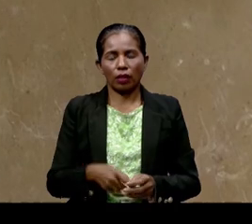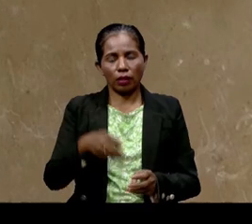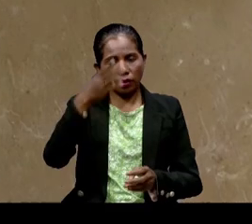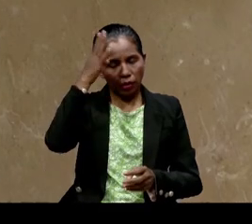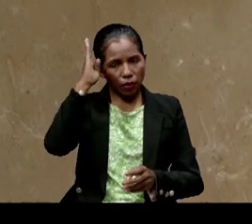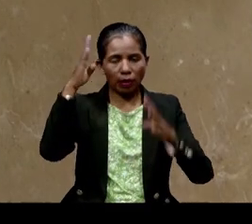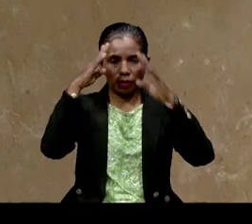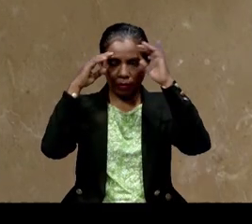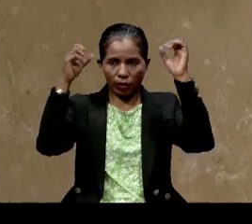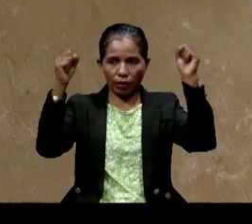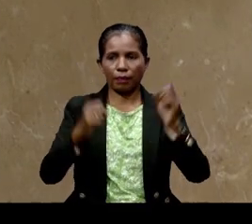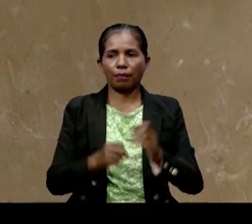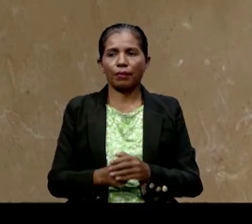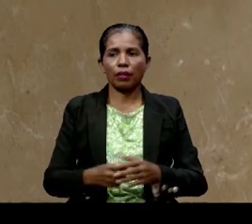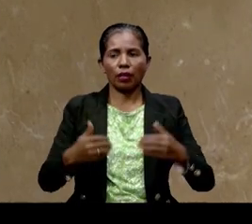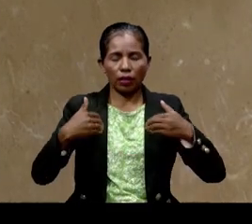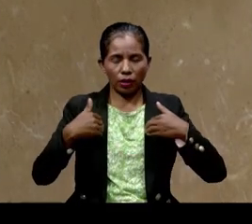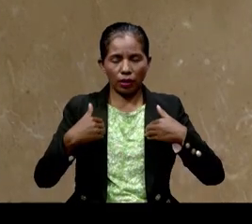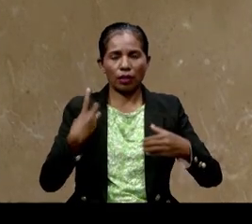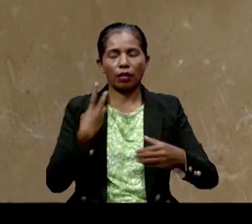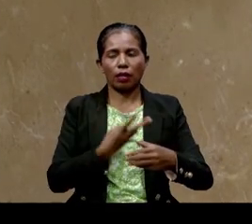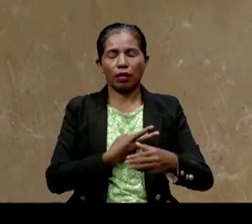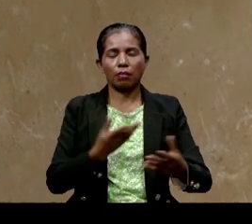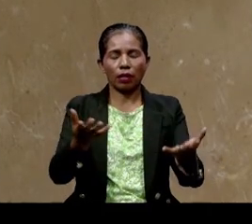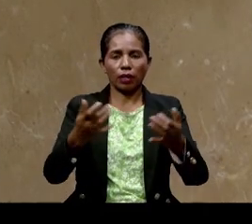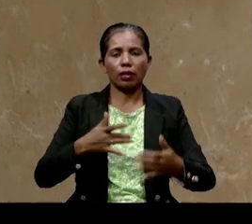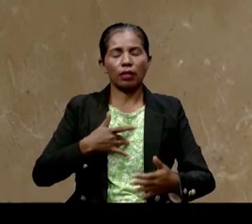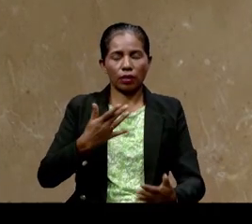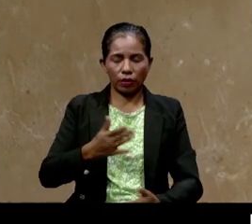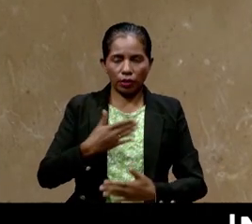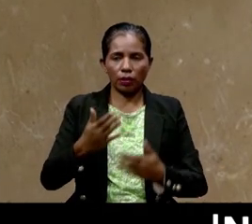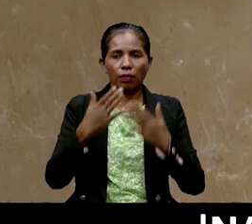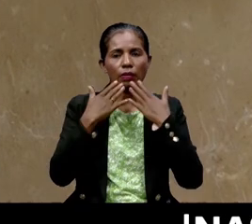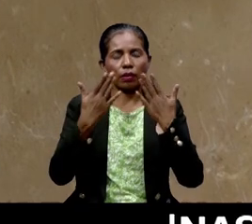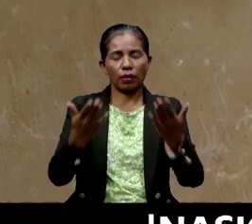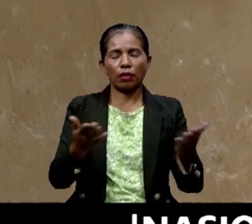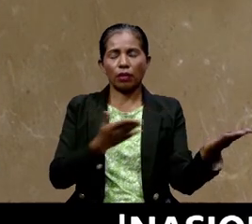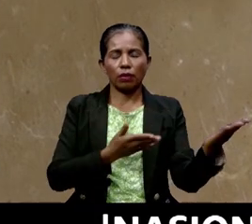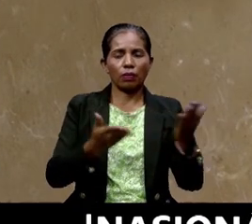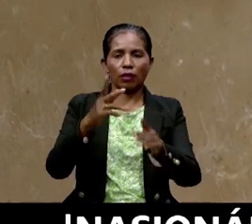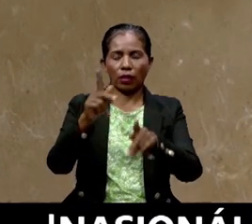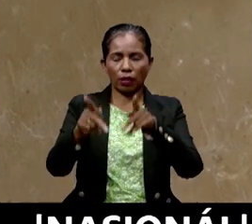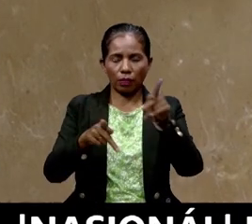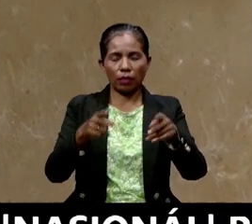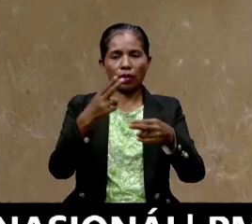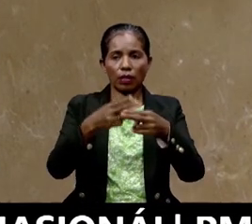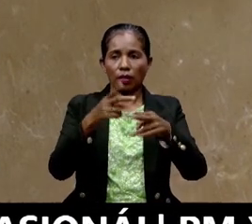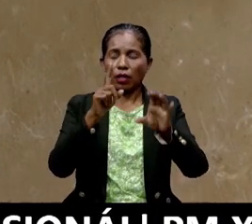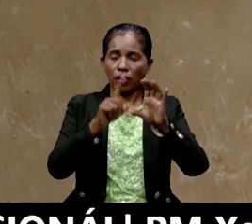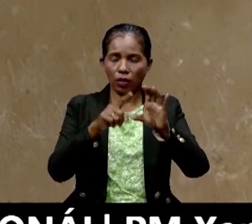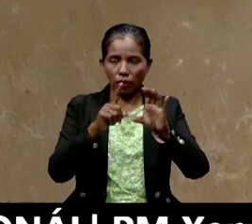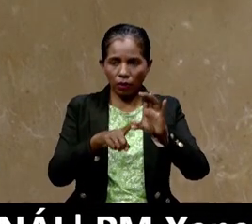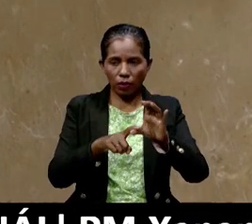Presidente, faltam-me palavras para o agraciar neste dia em nome do povo de Angola.